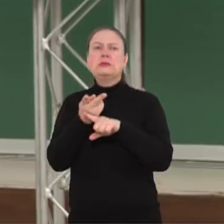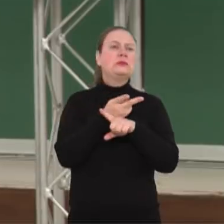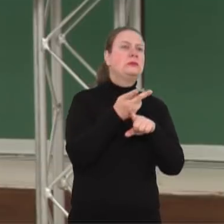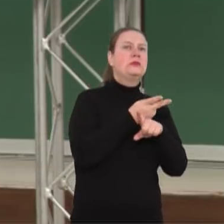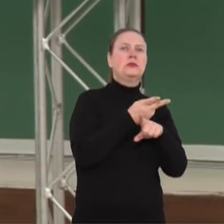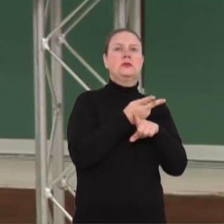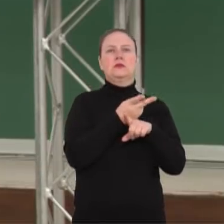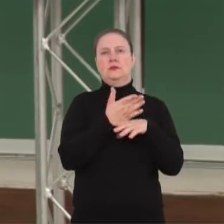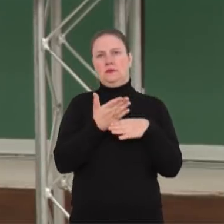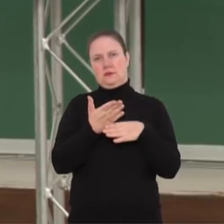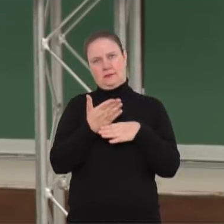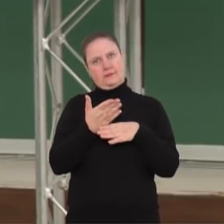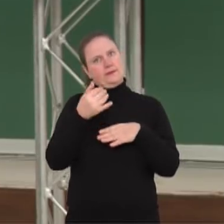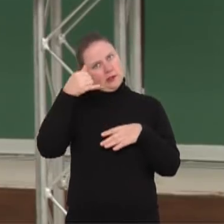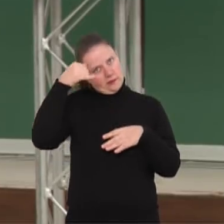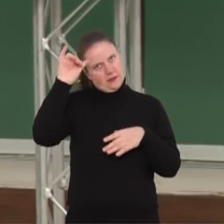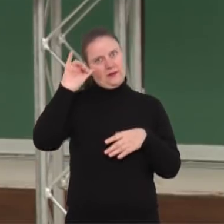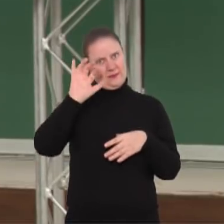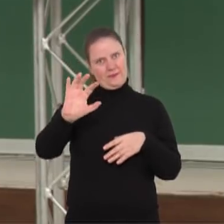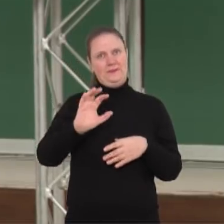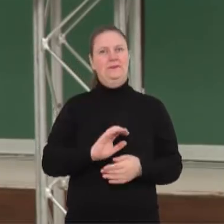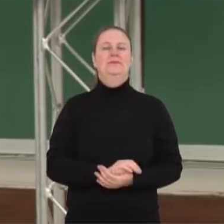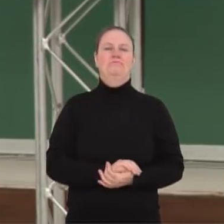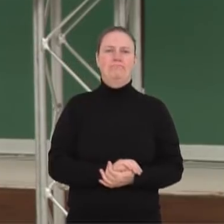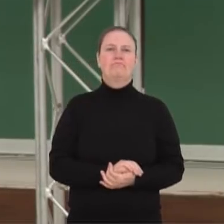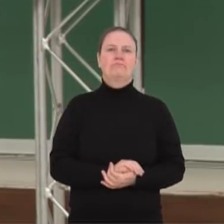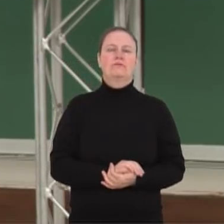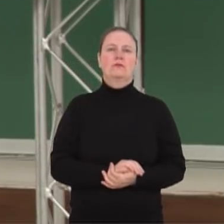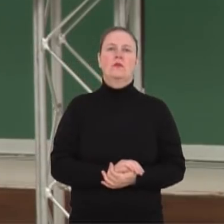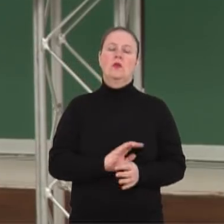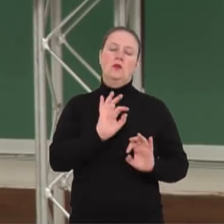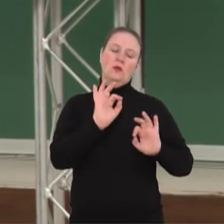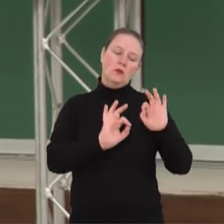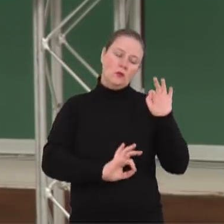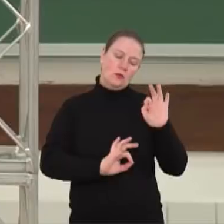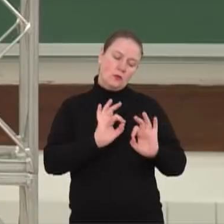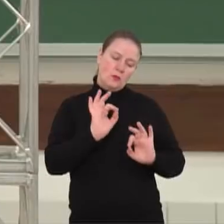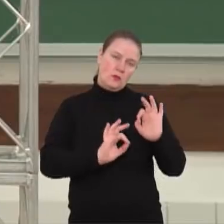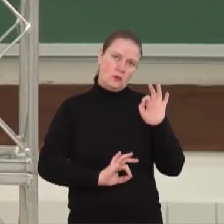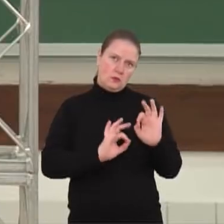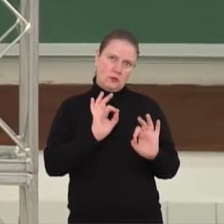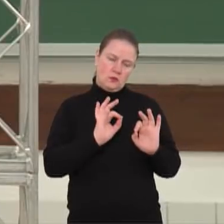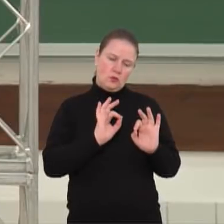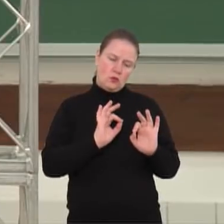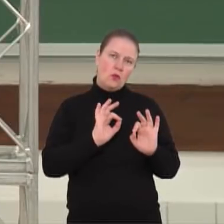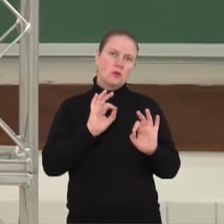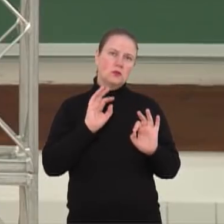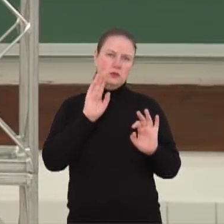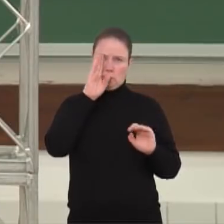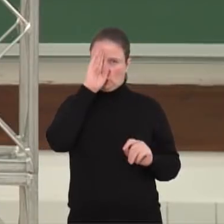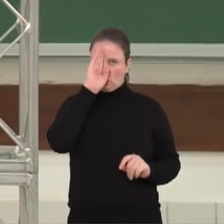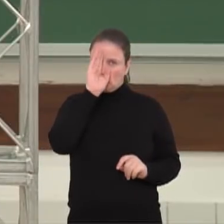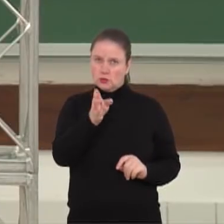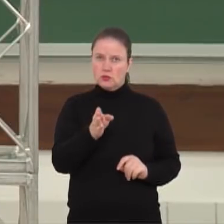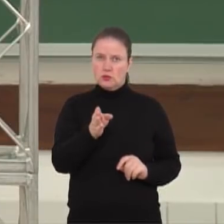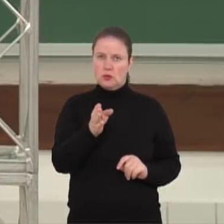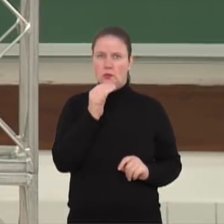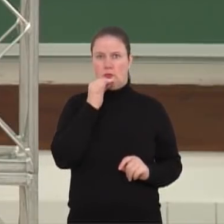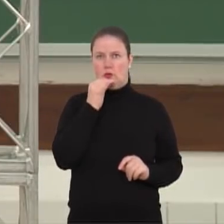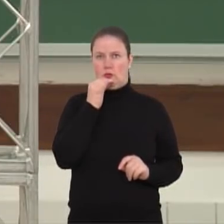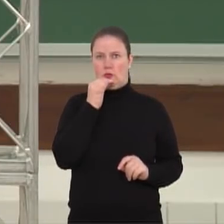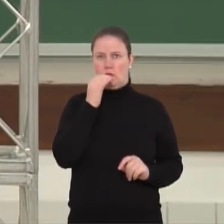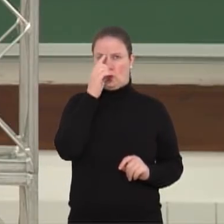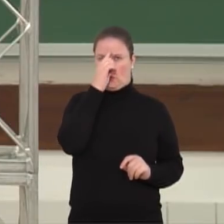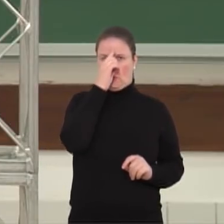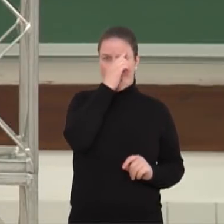família. E a número 6, planeja a sua rota. Geralmente todo mundo vai no sentido horário, faça